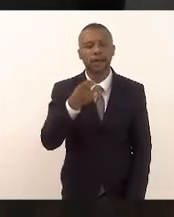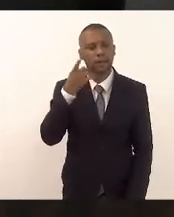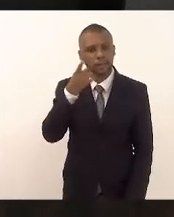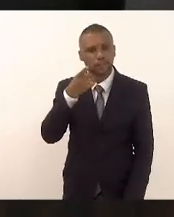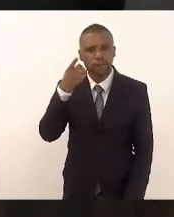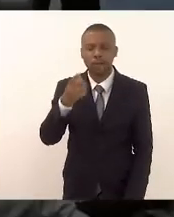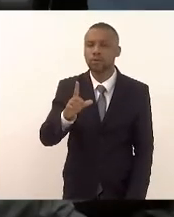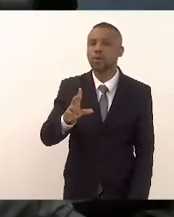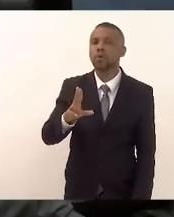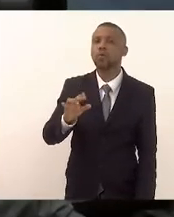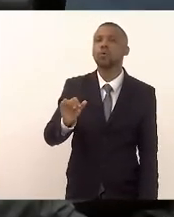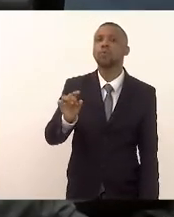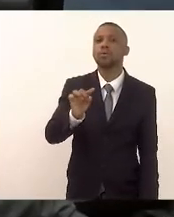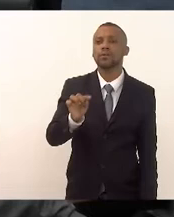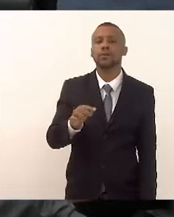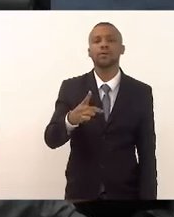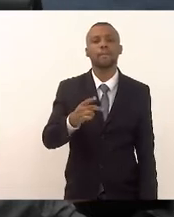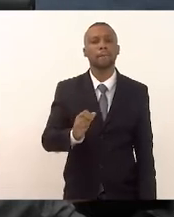Paulo.